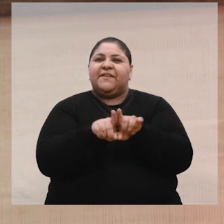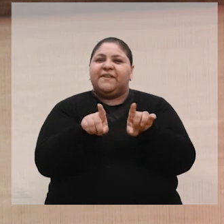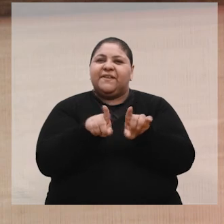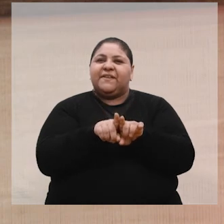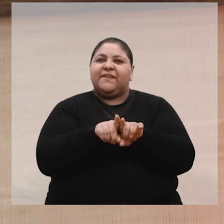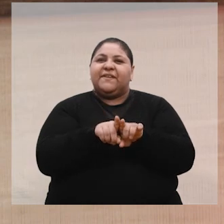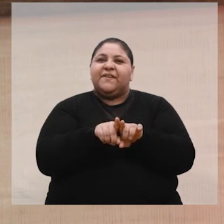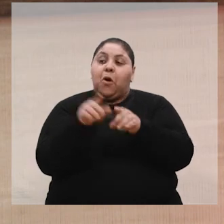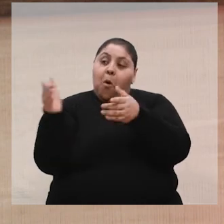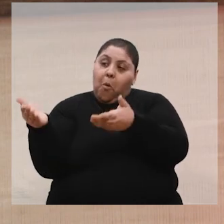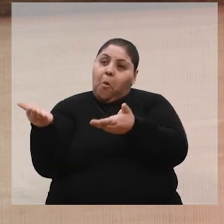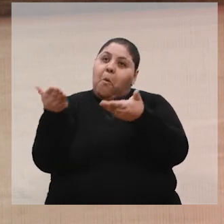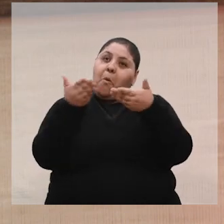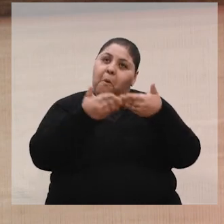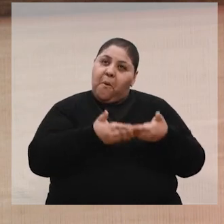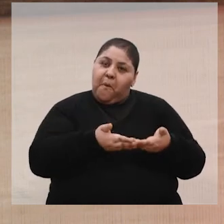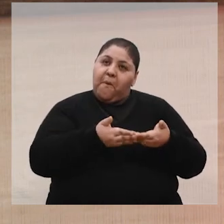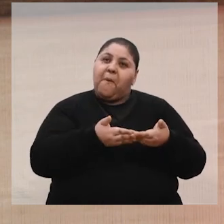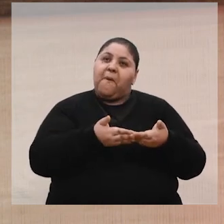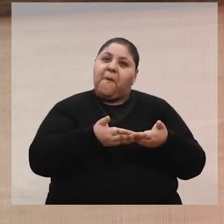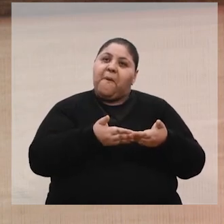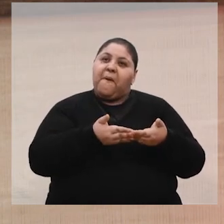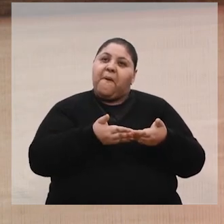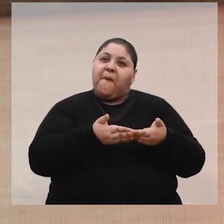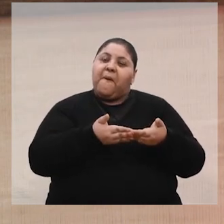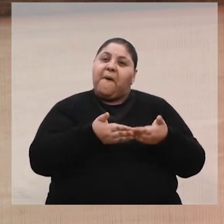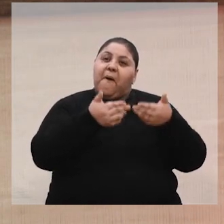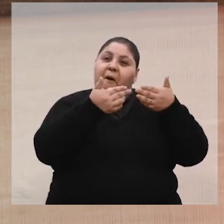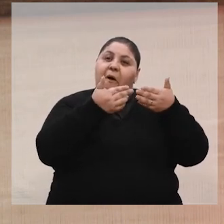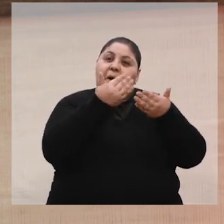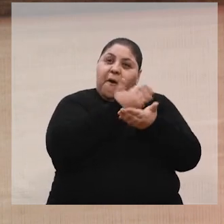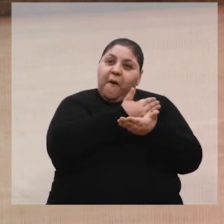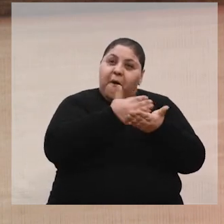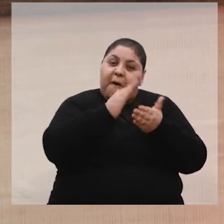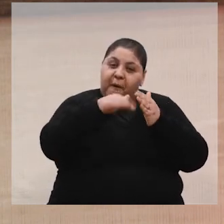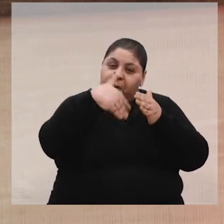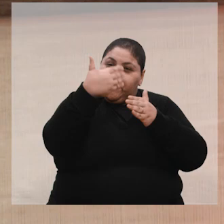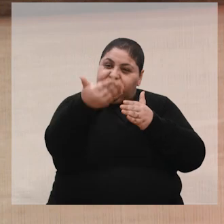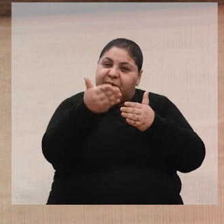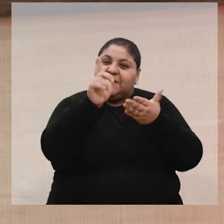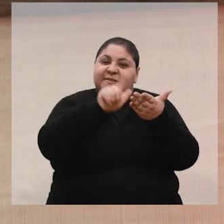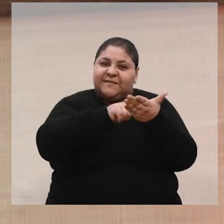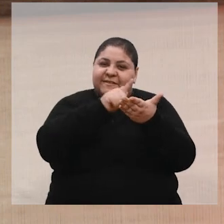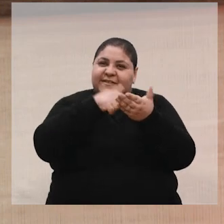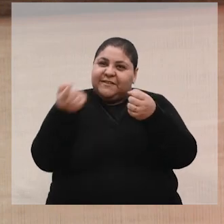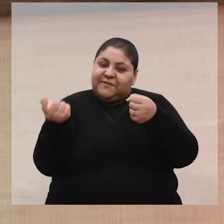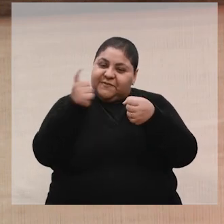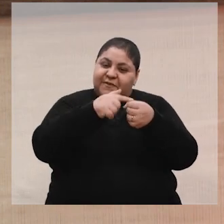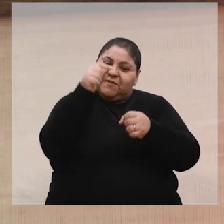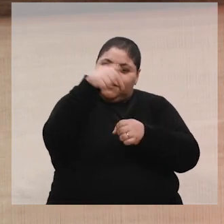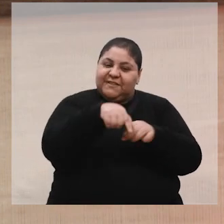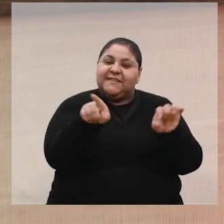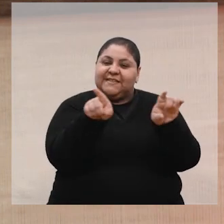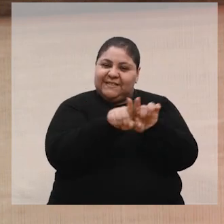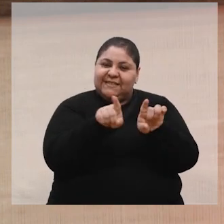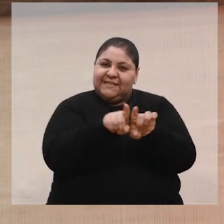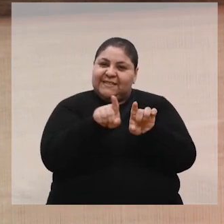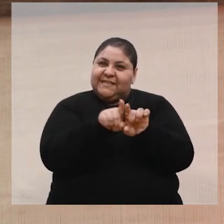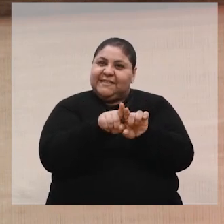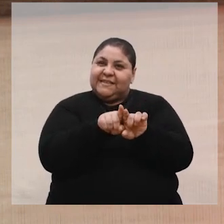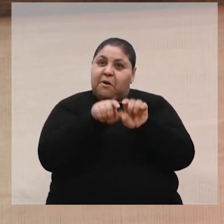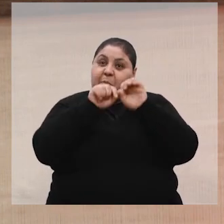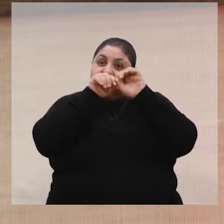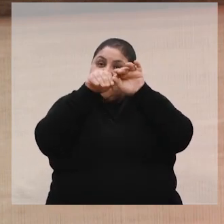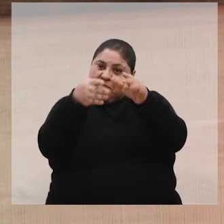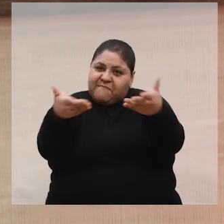deixo o convite, na medida em que tu fores lançando os próximos volumes, que retornes aqui também para compartilhar conosco